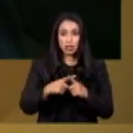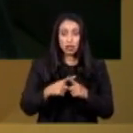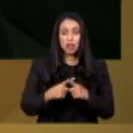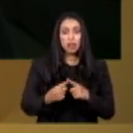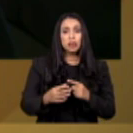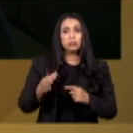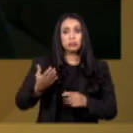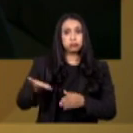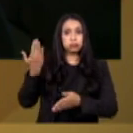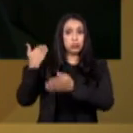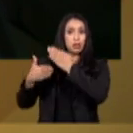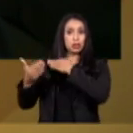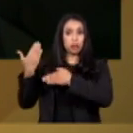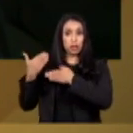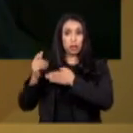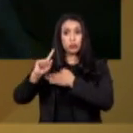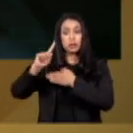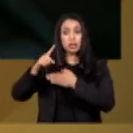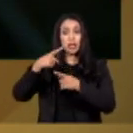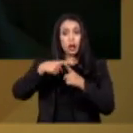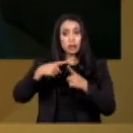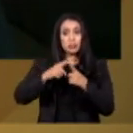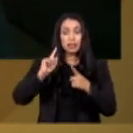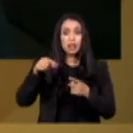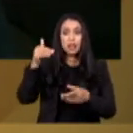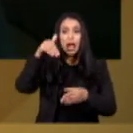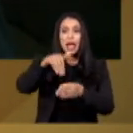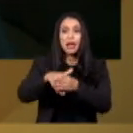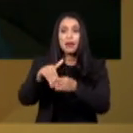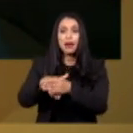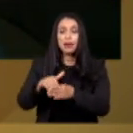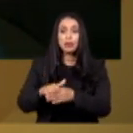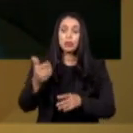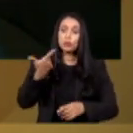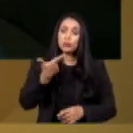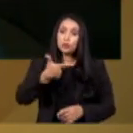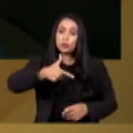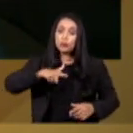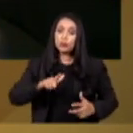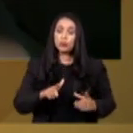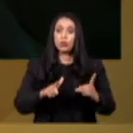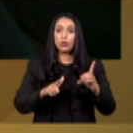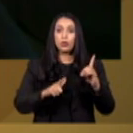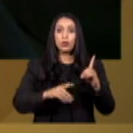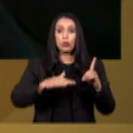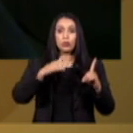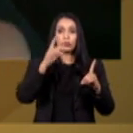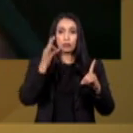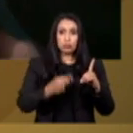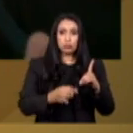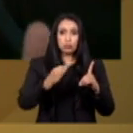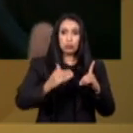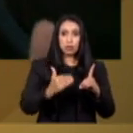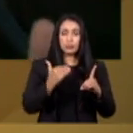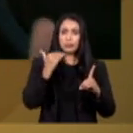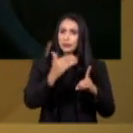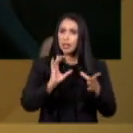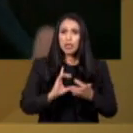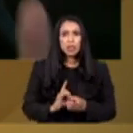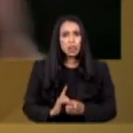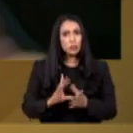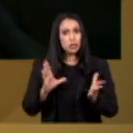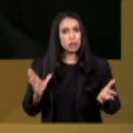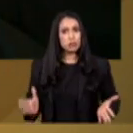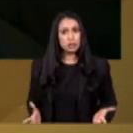e metade eleita pelos demais desembargadores é publicado amor vem muito caro obtemos